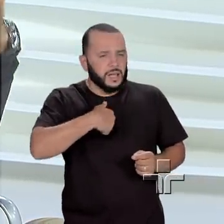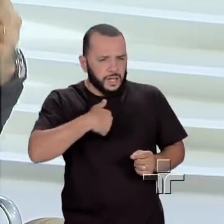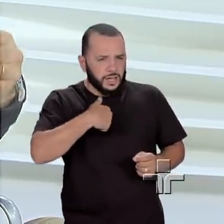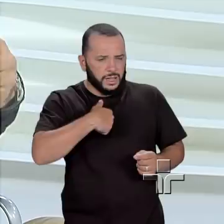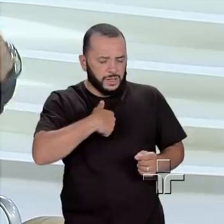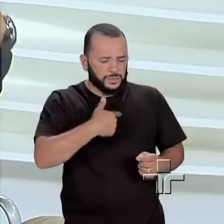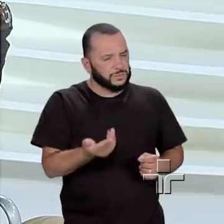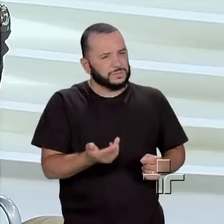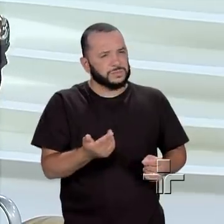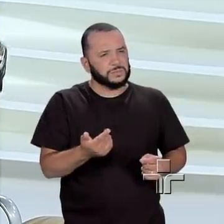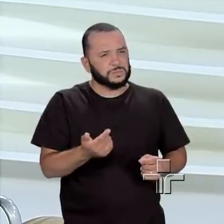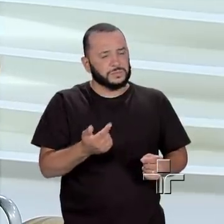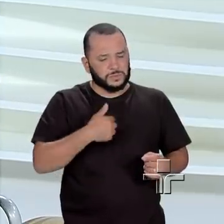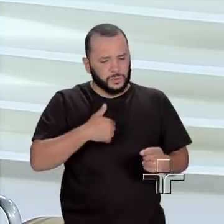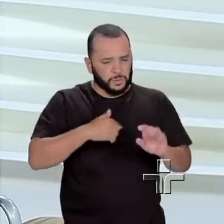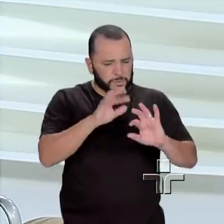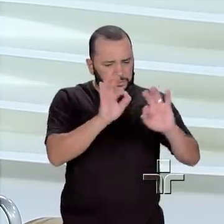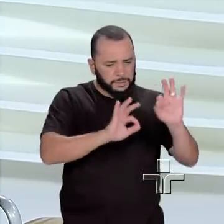coisa que